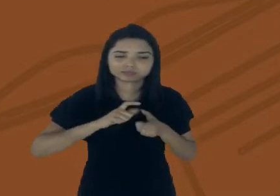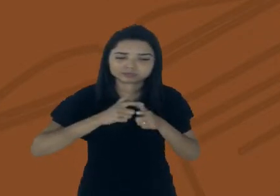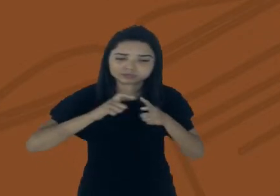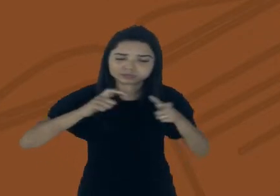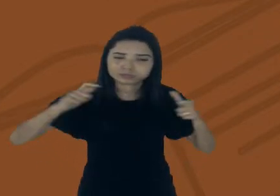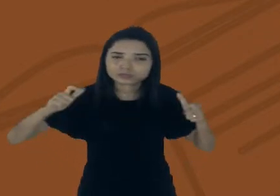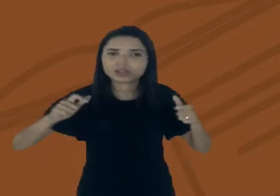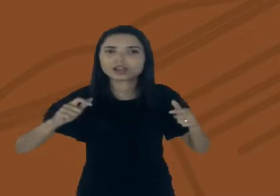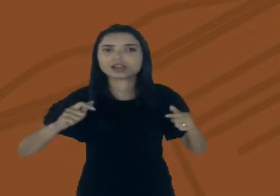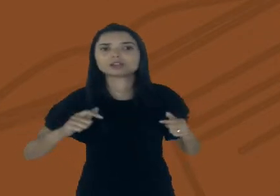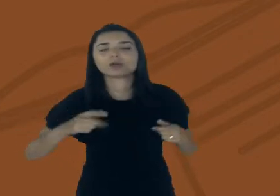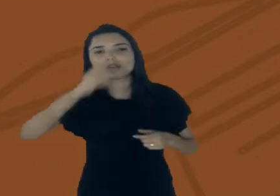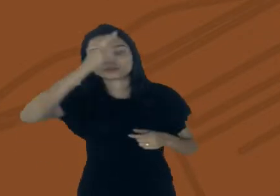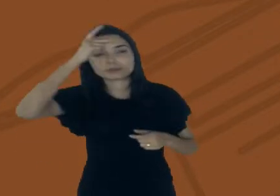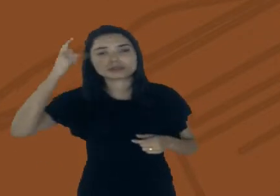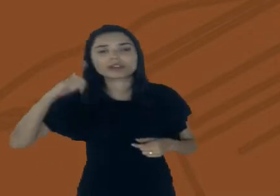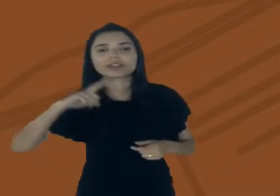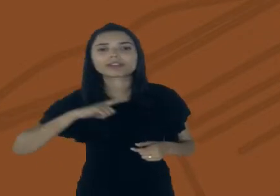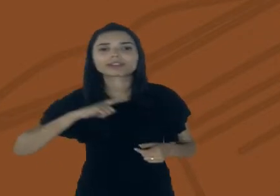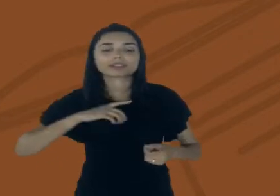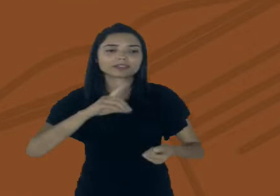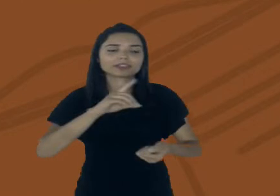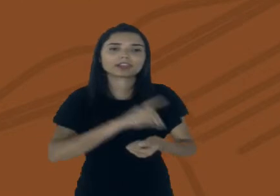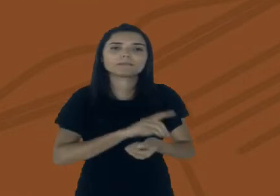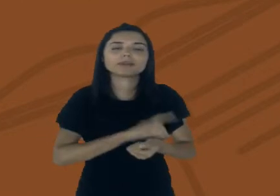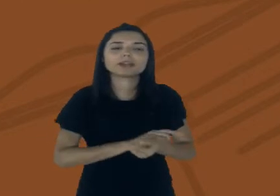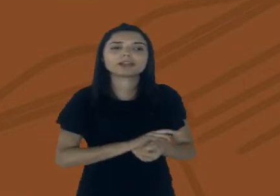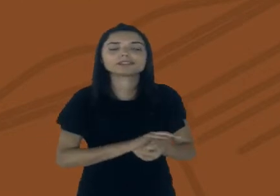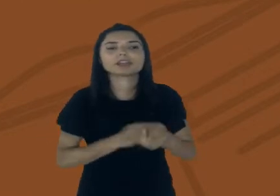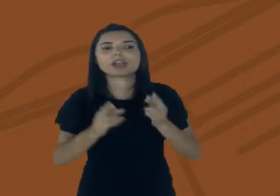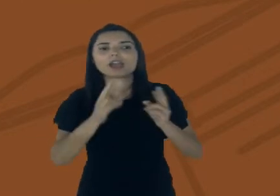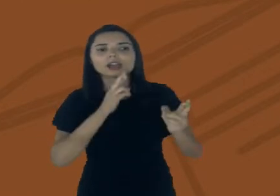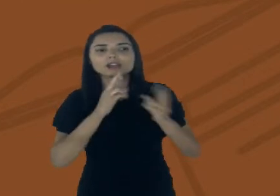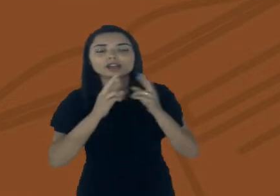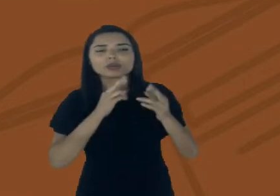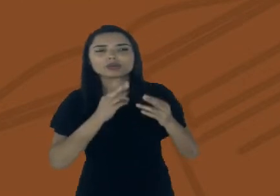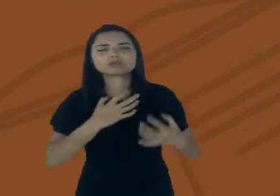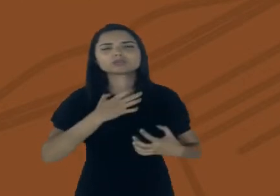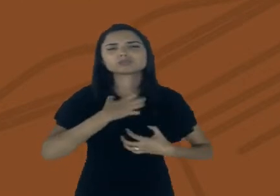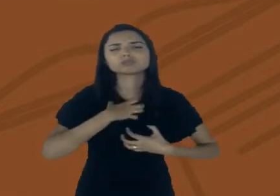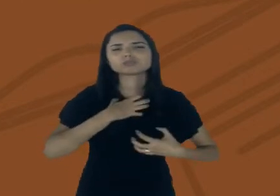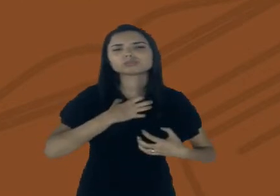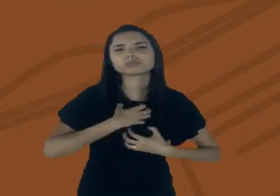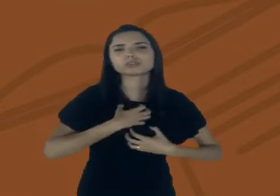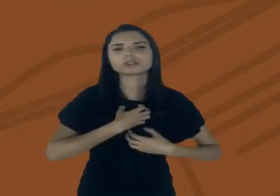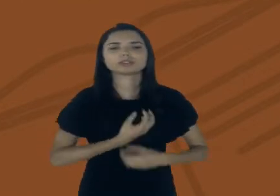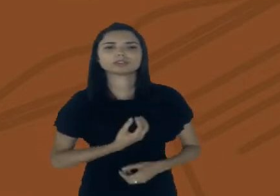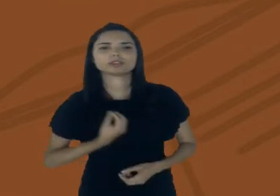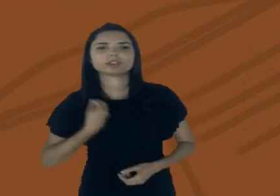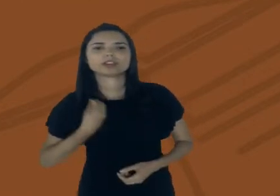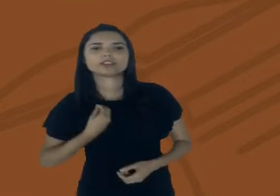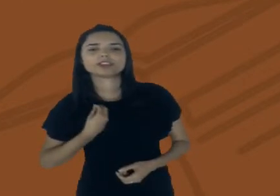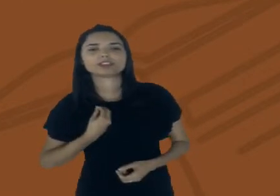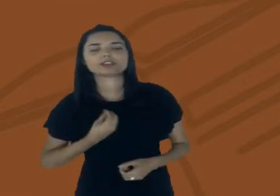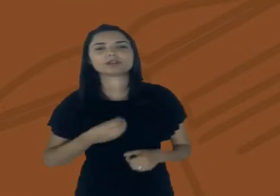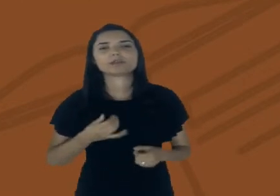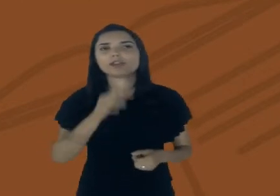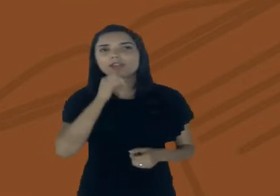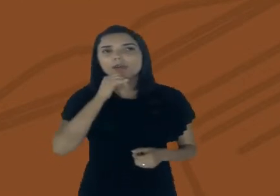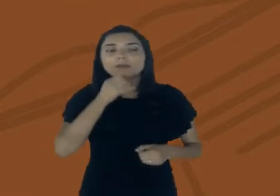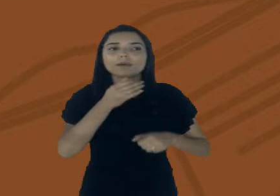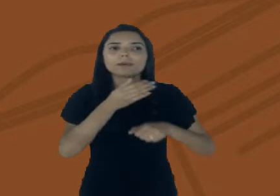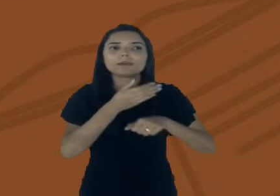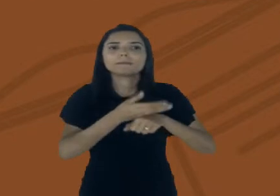casos, algo que parece estar fortemente relacionado com o estilo de vida moderno, especialmente pelo sedentarismo